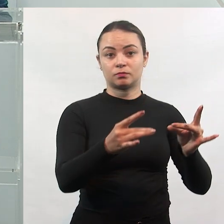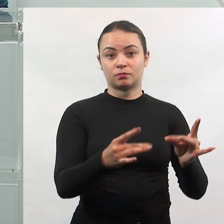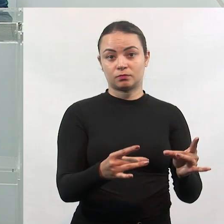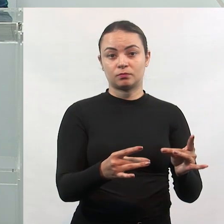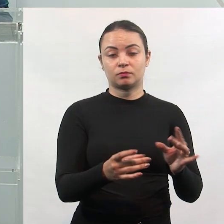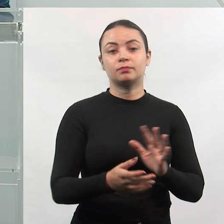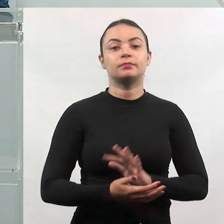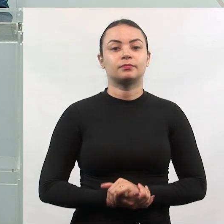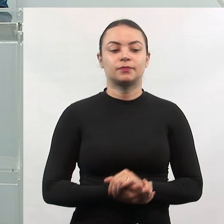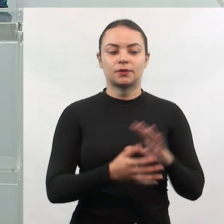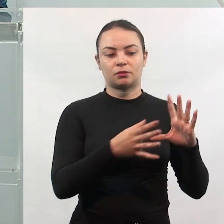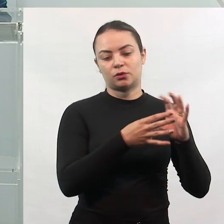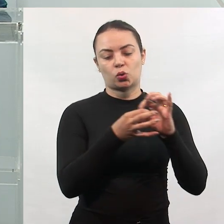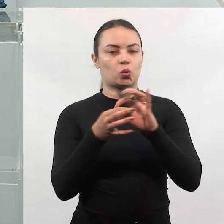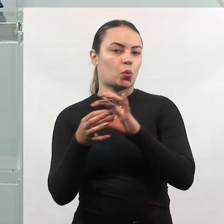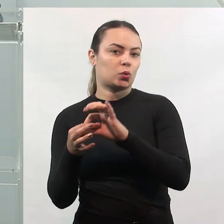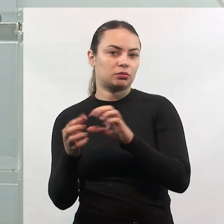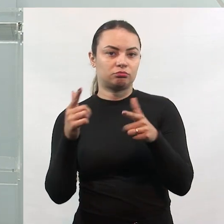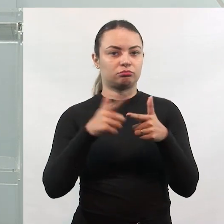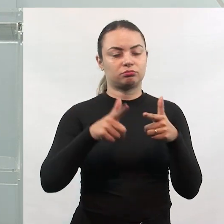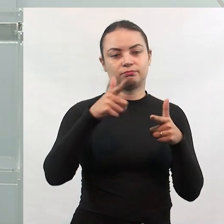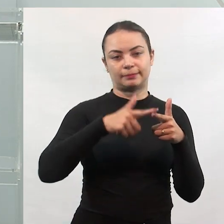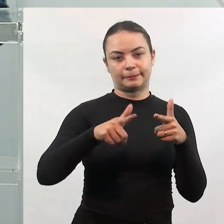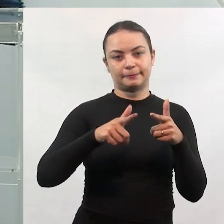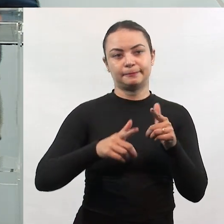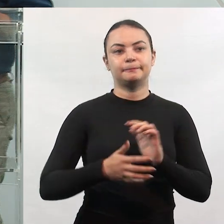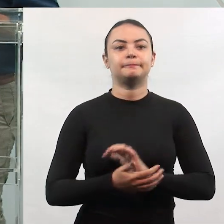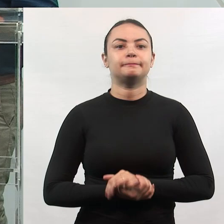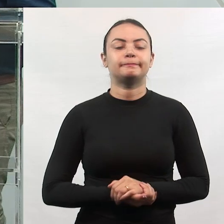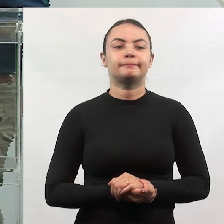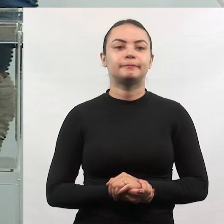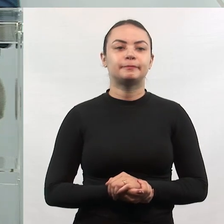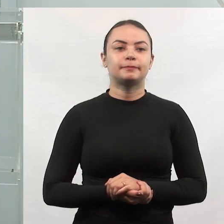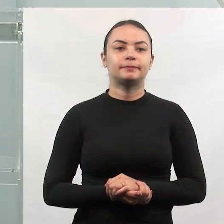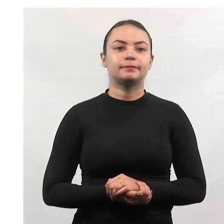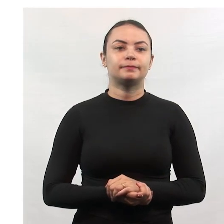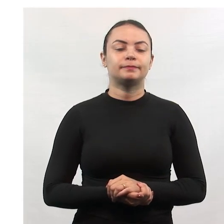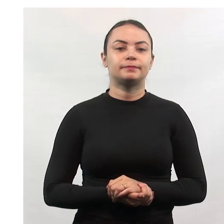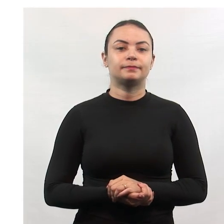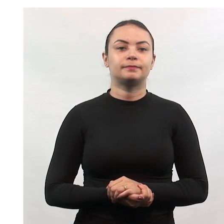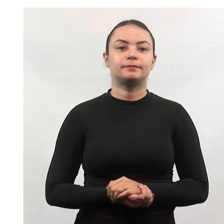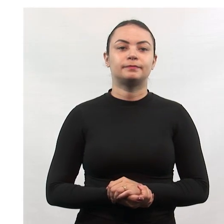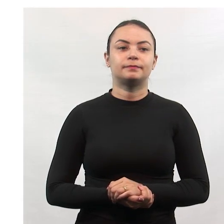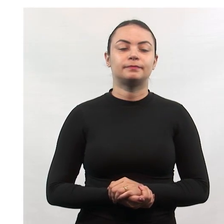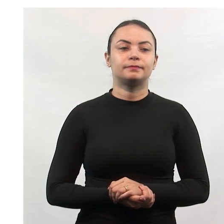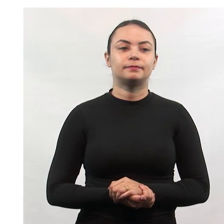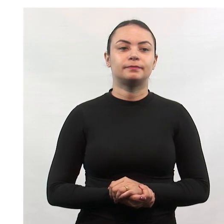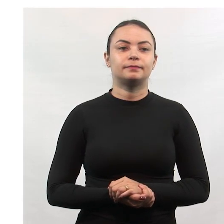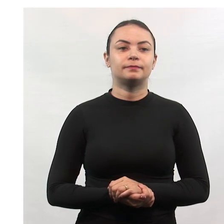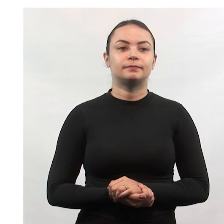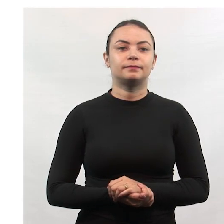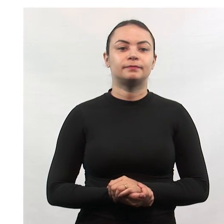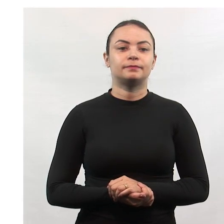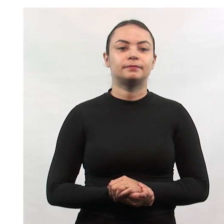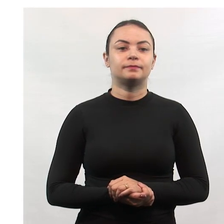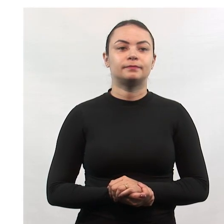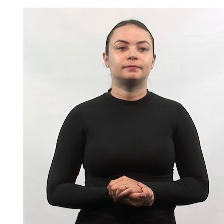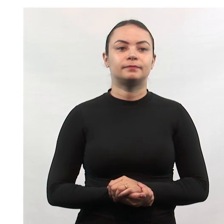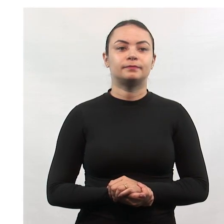o desempenho dos estudantes. Tá? É um contexto do teu problema que tu vai construir a partir dessa pergunta